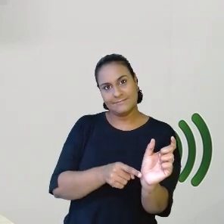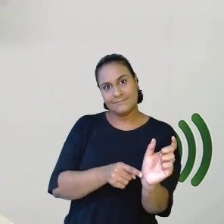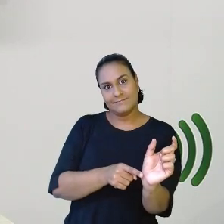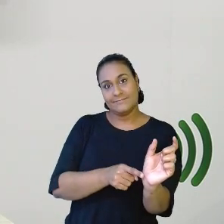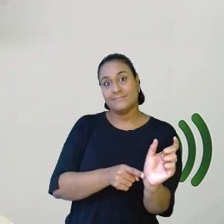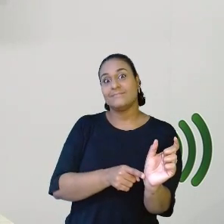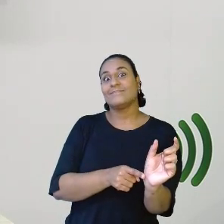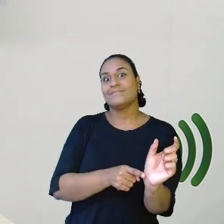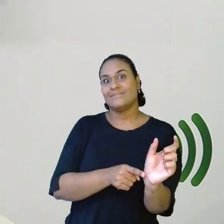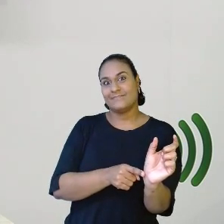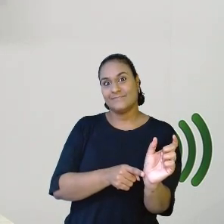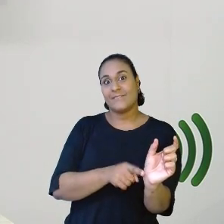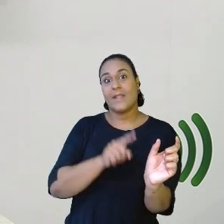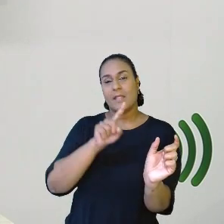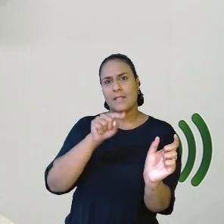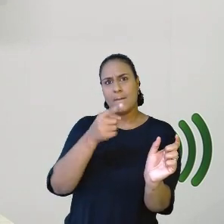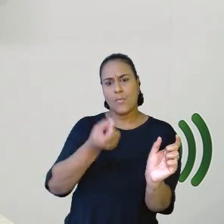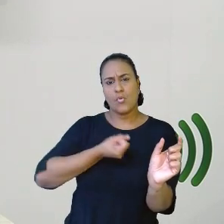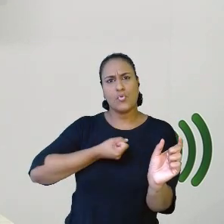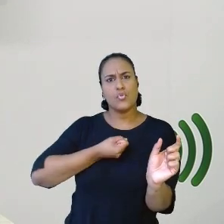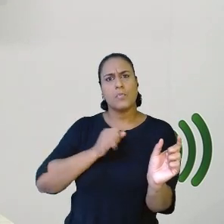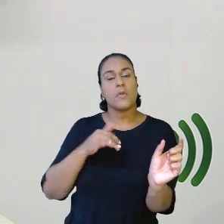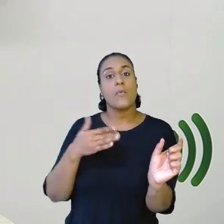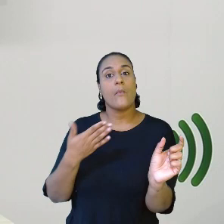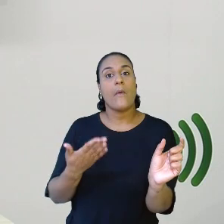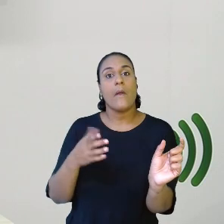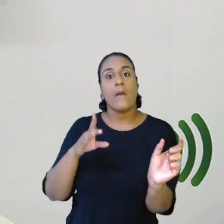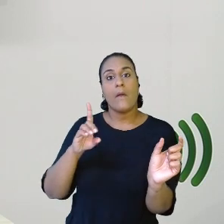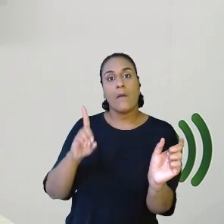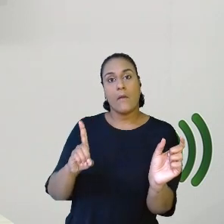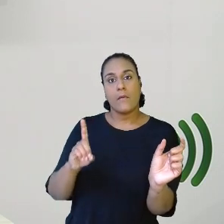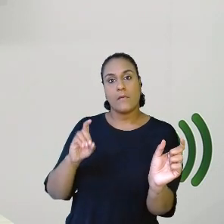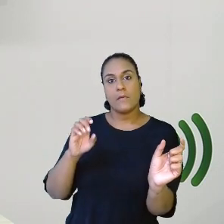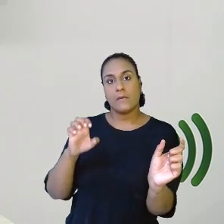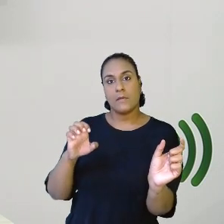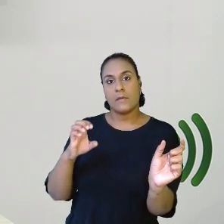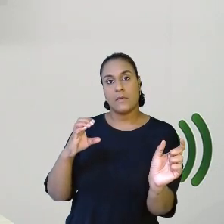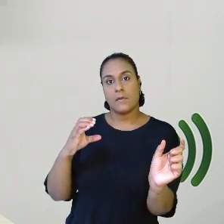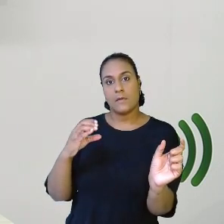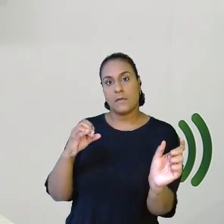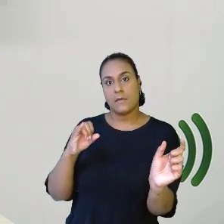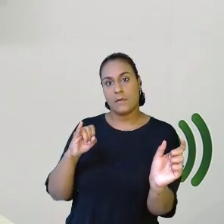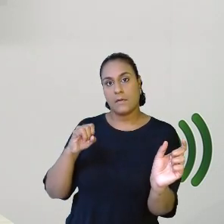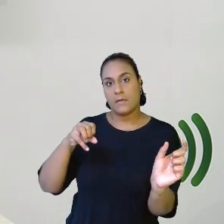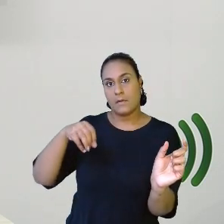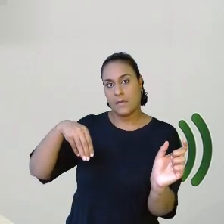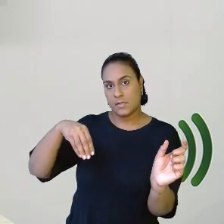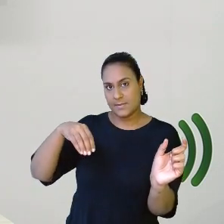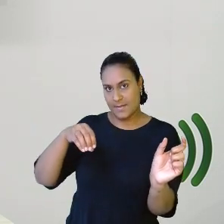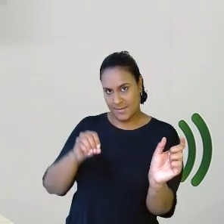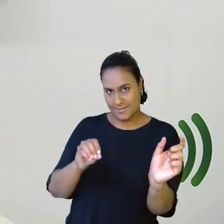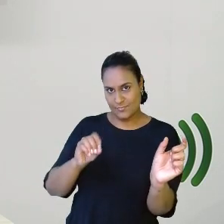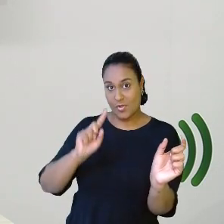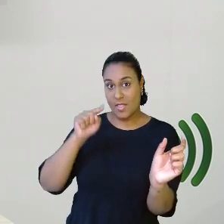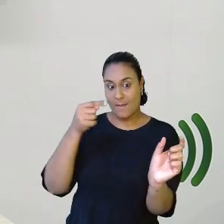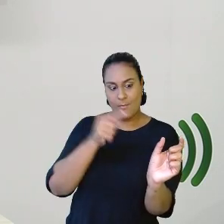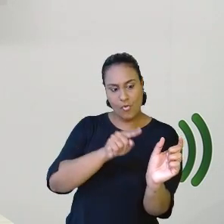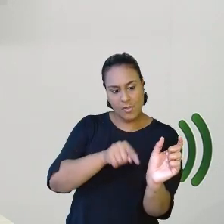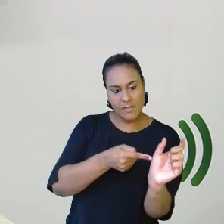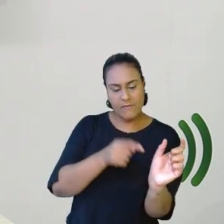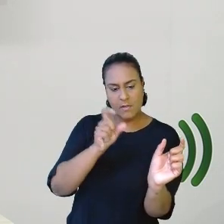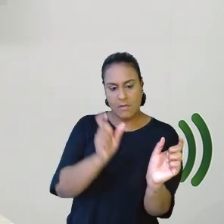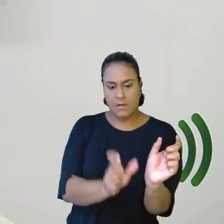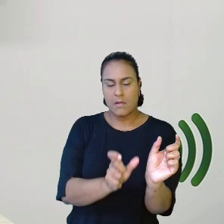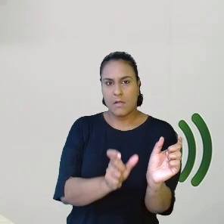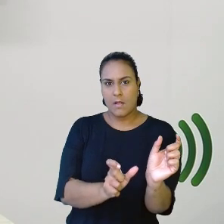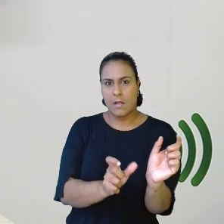o décimo. Então, vocês já sabem, o que vem depois da vírgula, a primeira casinha lá é o décimo, é